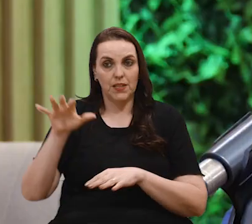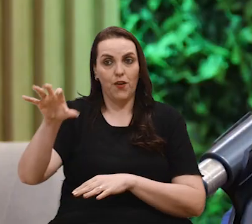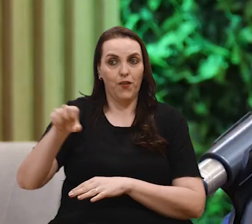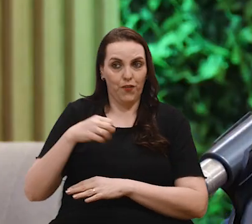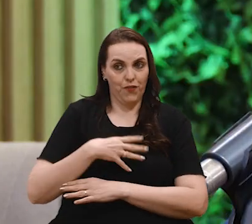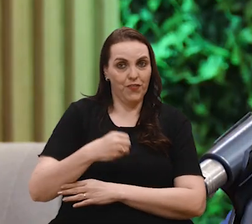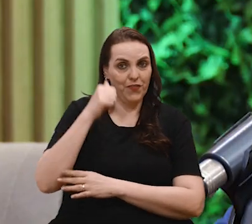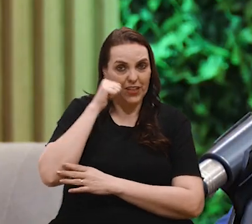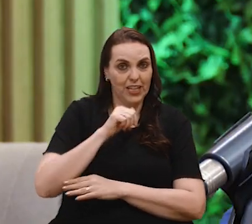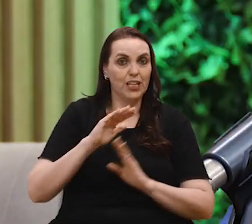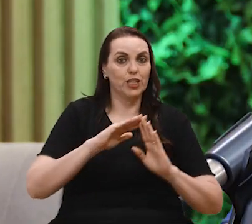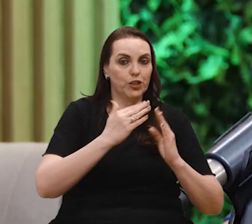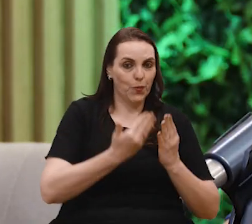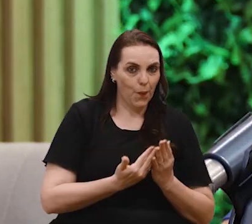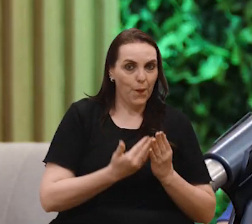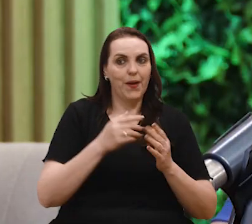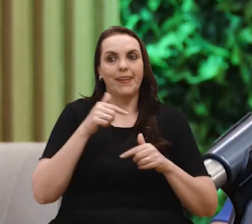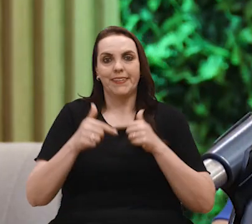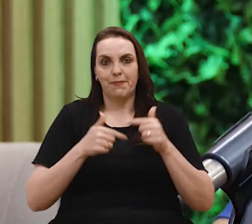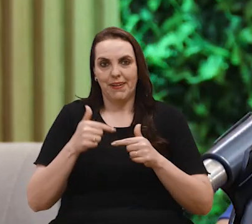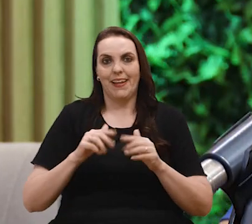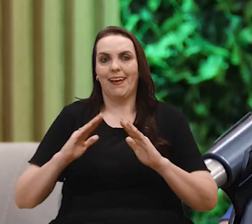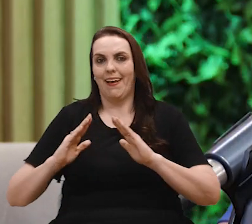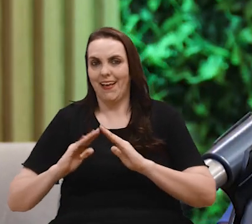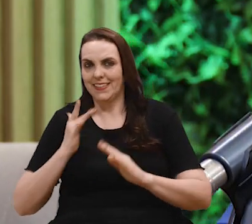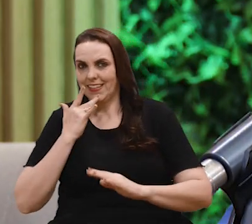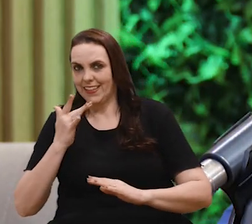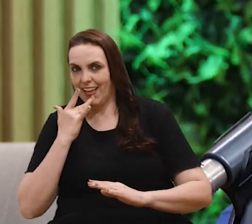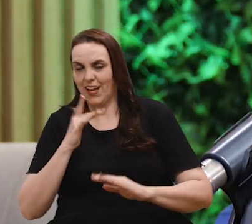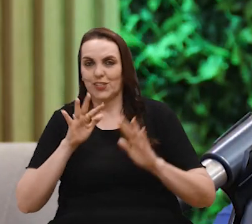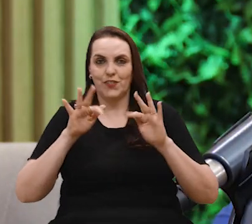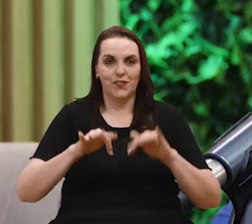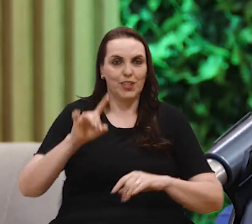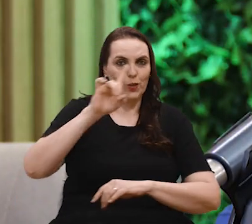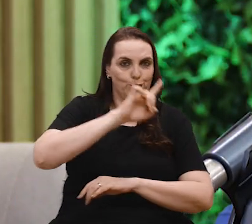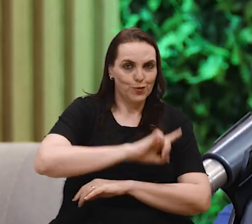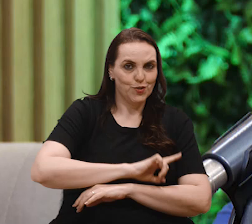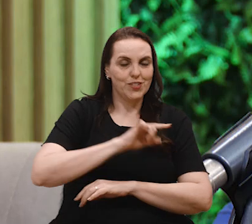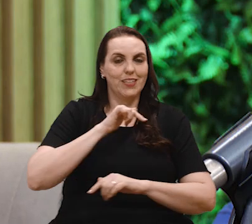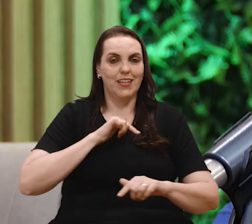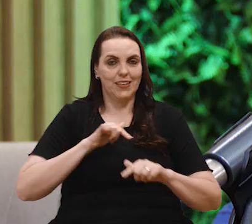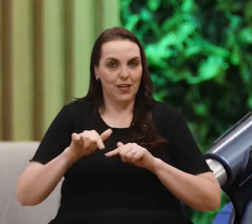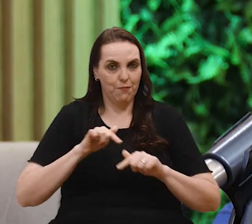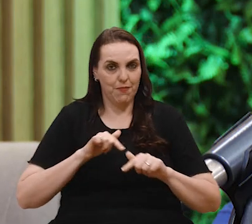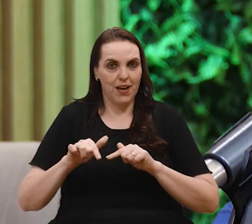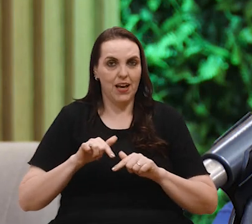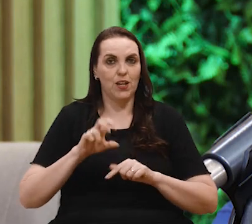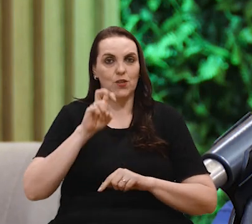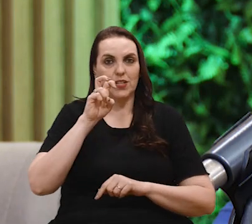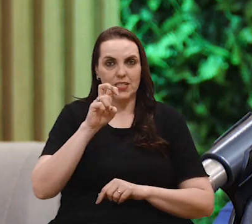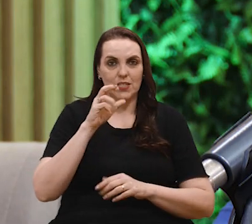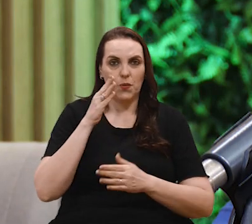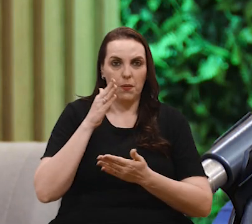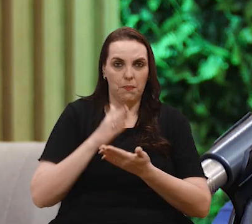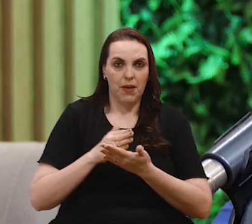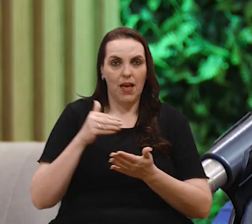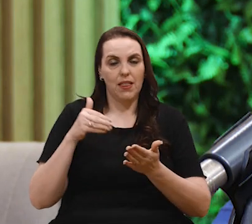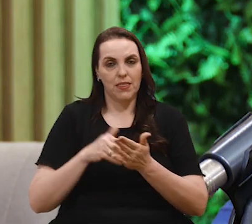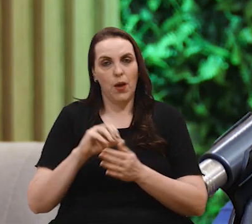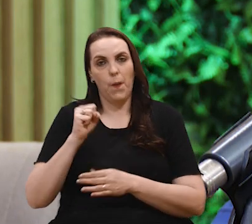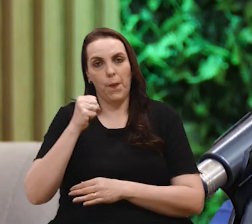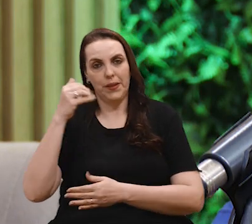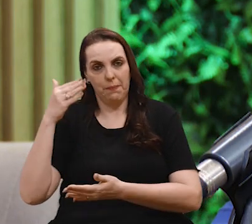na escolinha, levo na escola, trabalhar em casa de tarde. Final do dia eu trabalho das 5h30